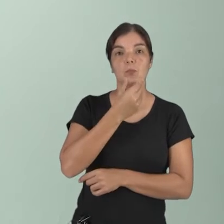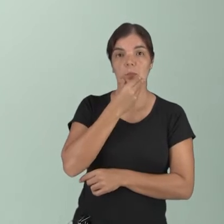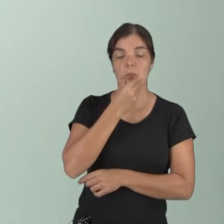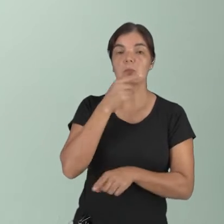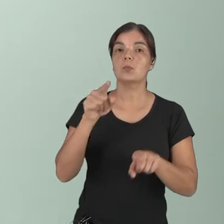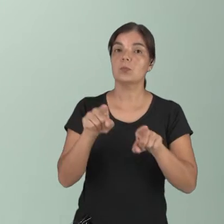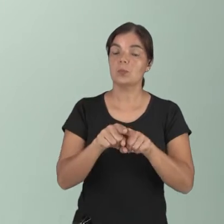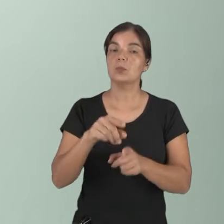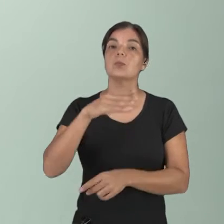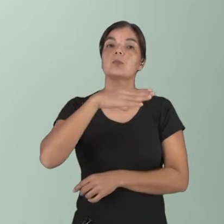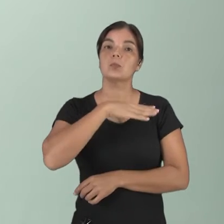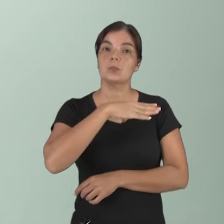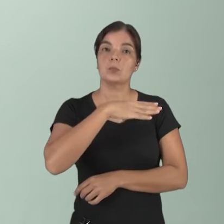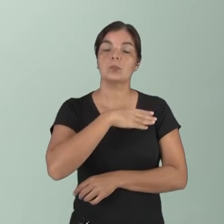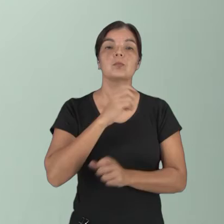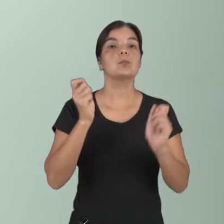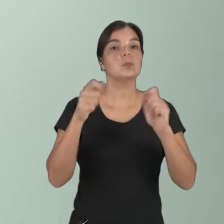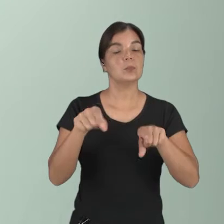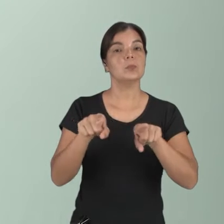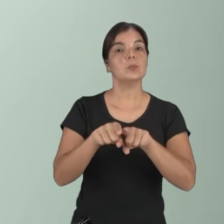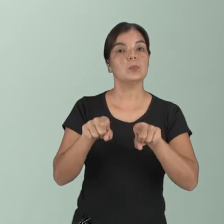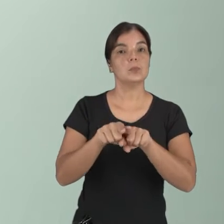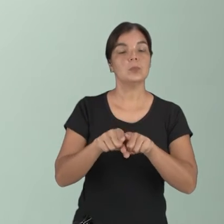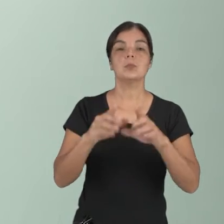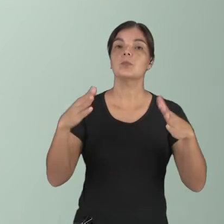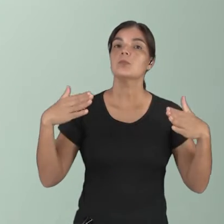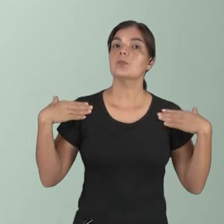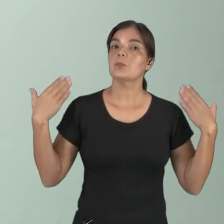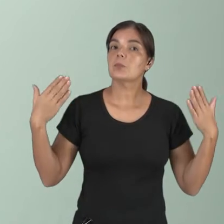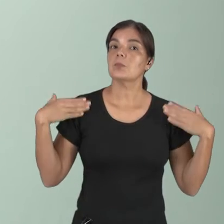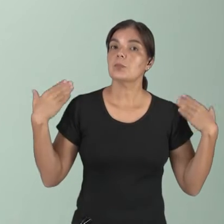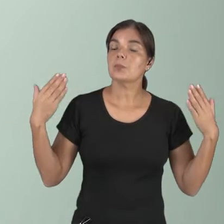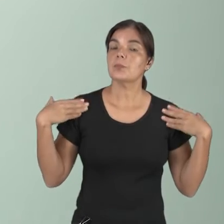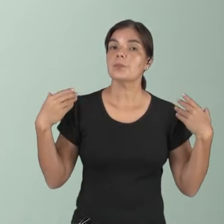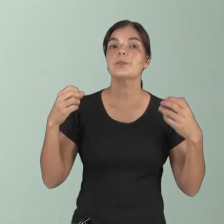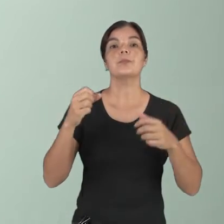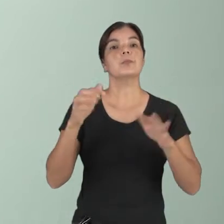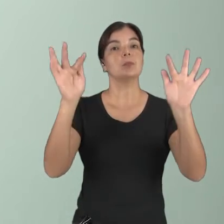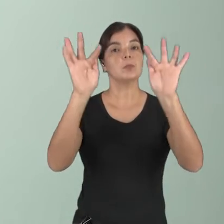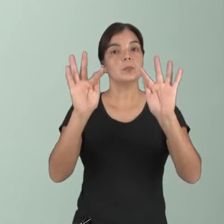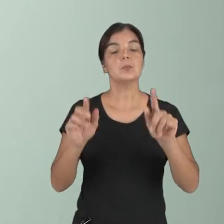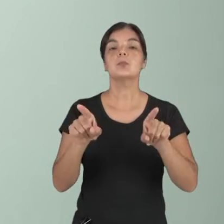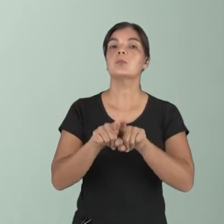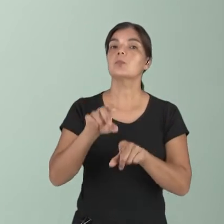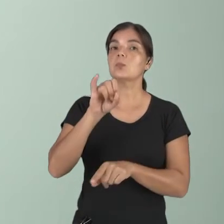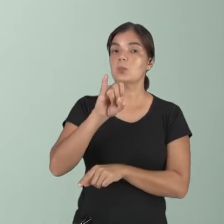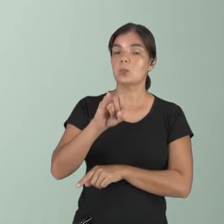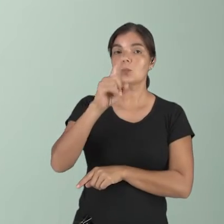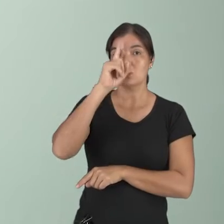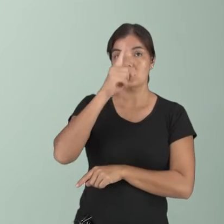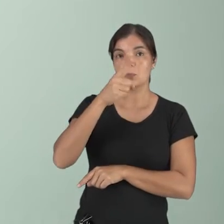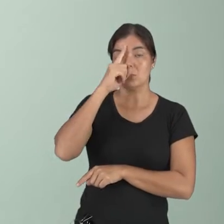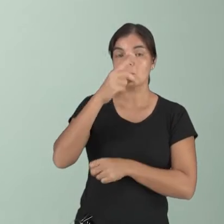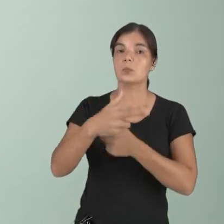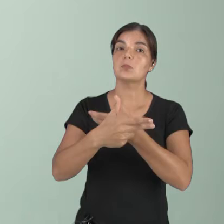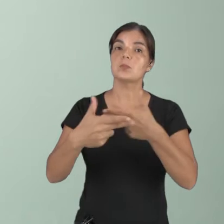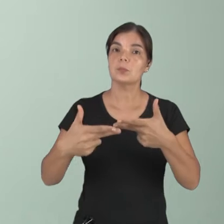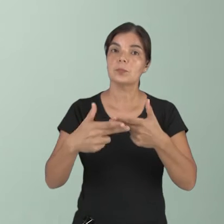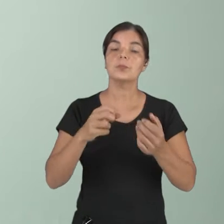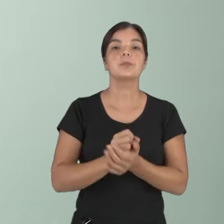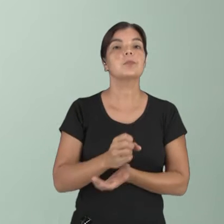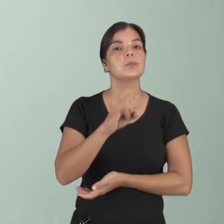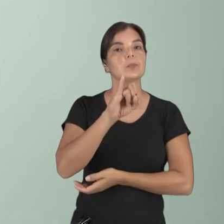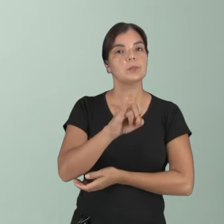estava naquela cidade, ele só poderia atingir a felicidade se ele fosse dono de propriedade, se